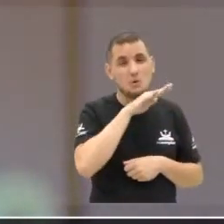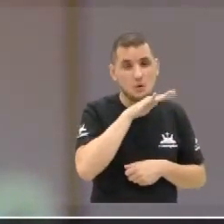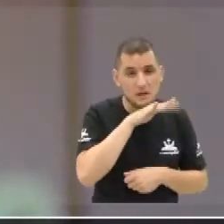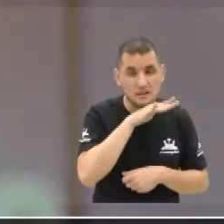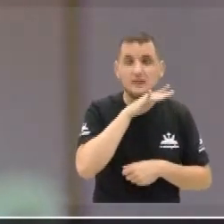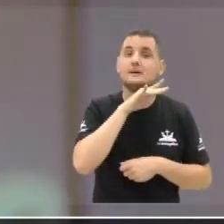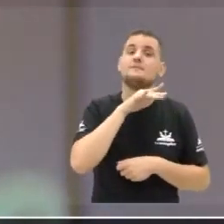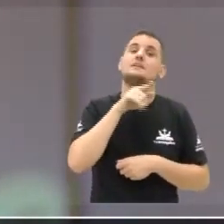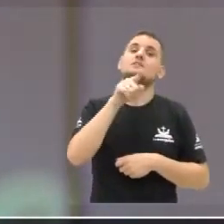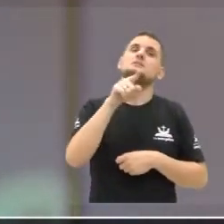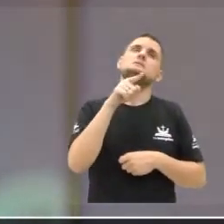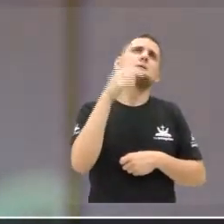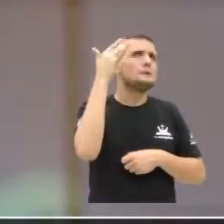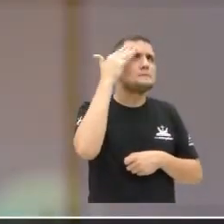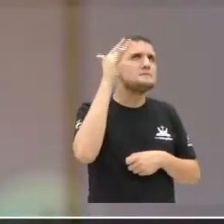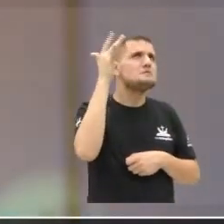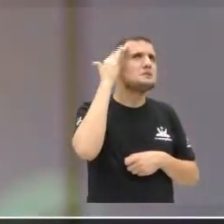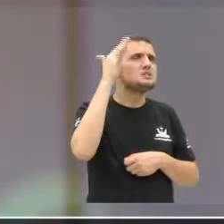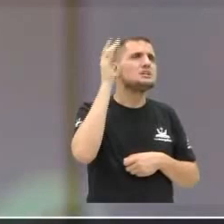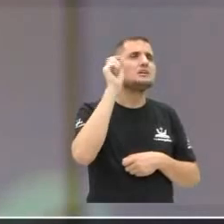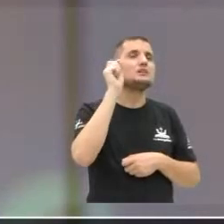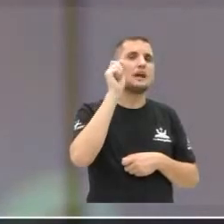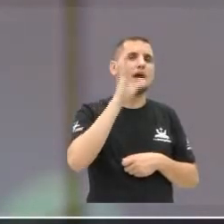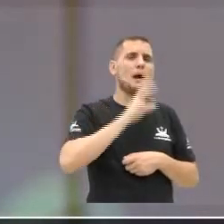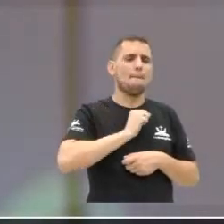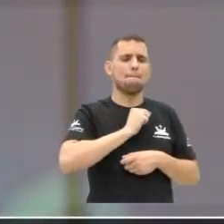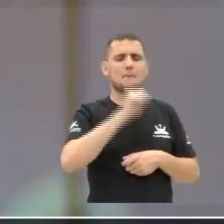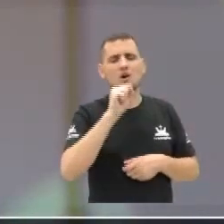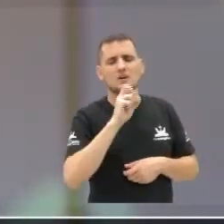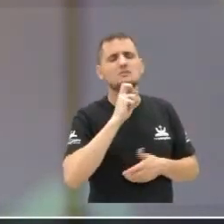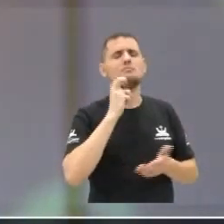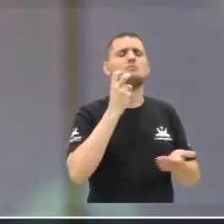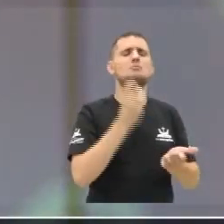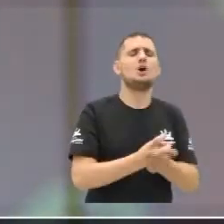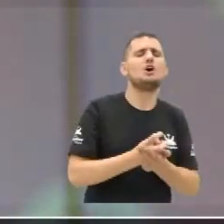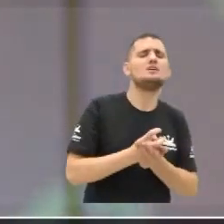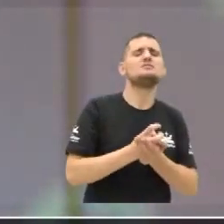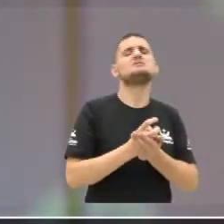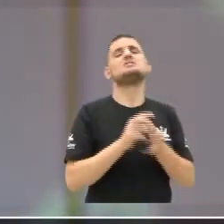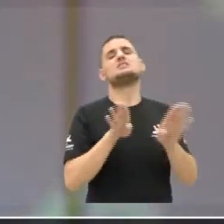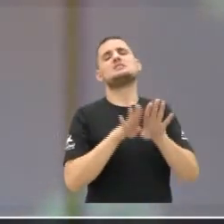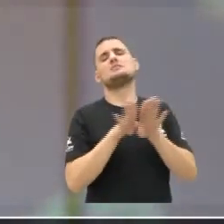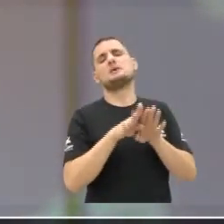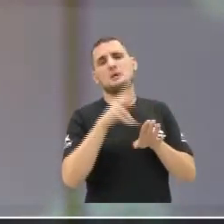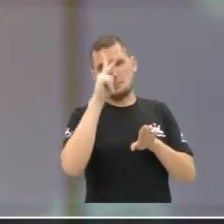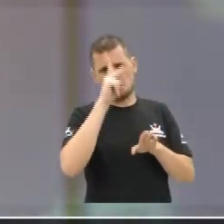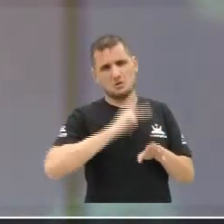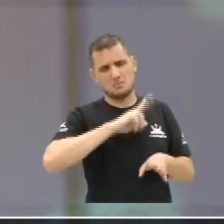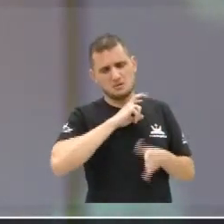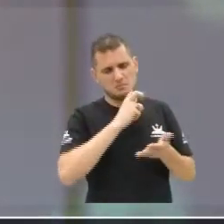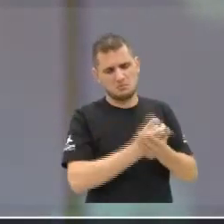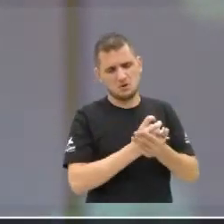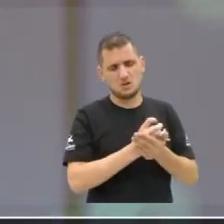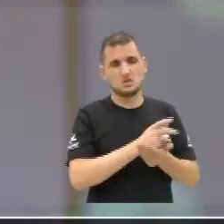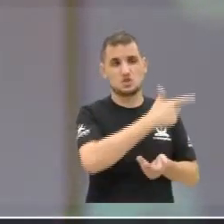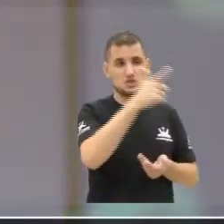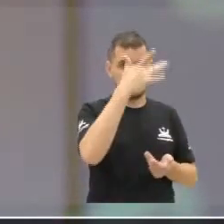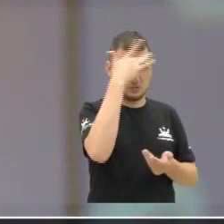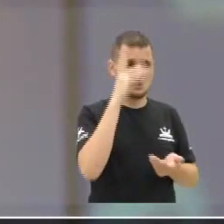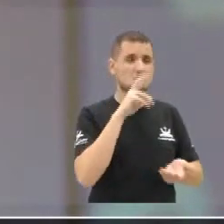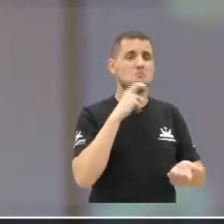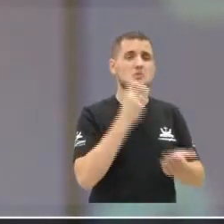Você ficava imaginando a morte, imaginando perder quem ama, imaginando passar fome e